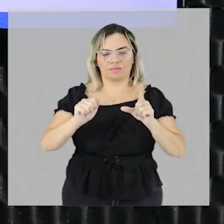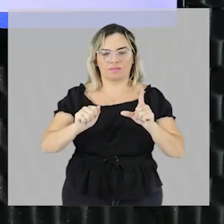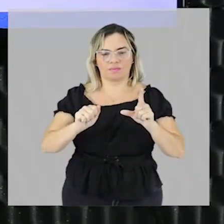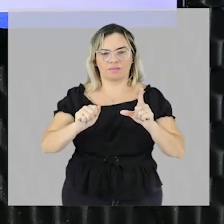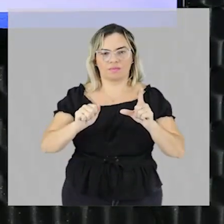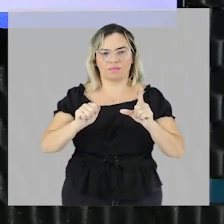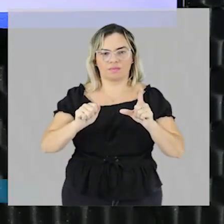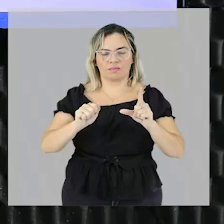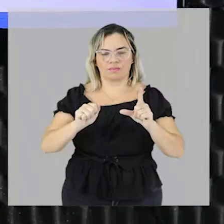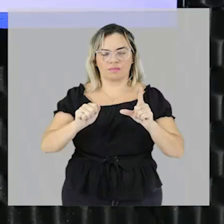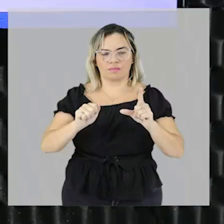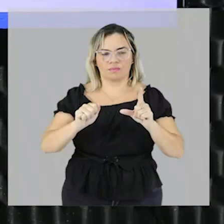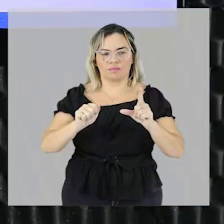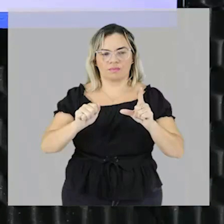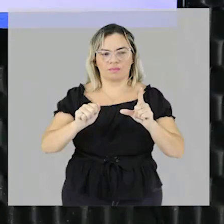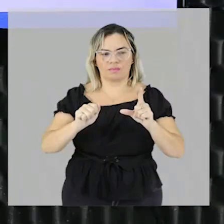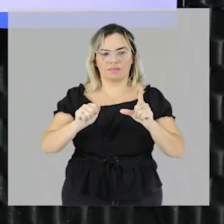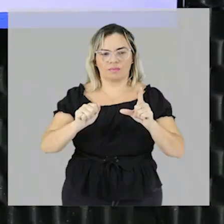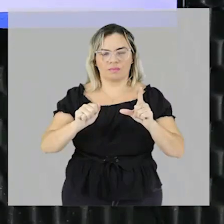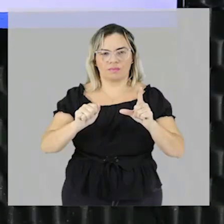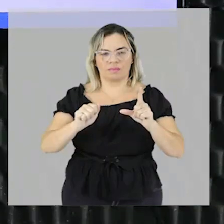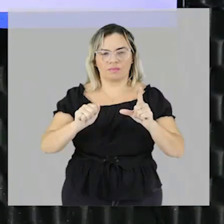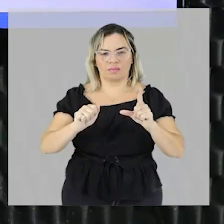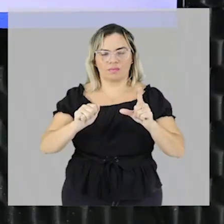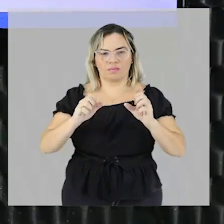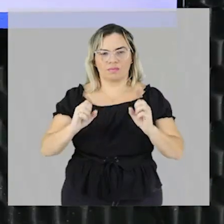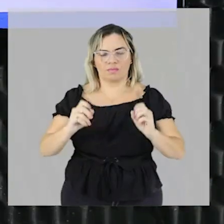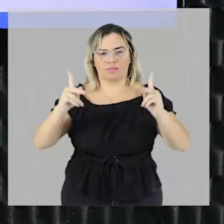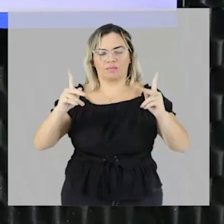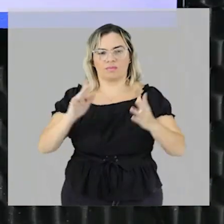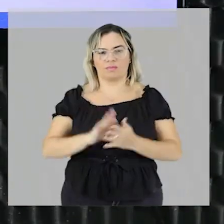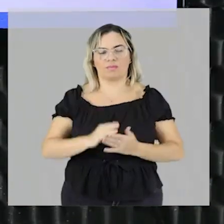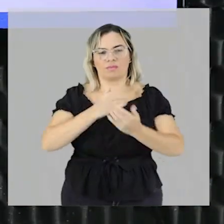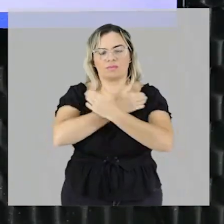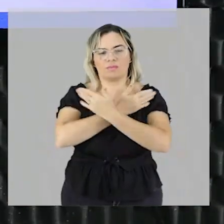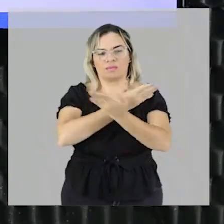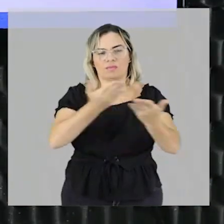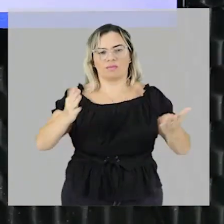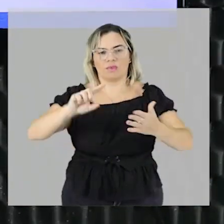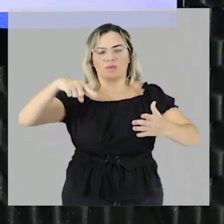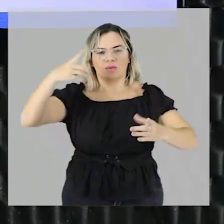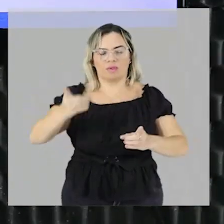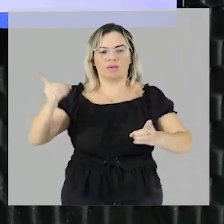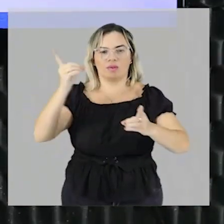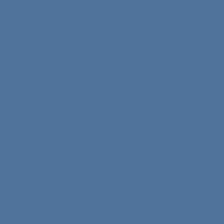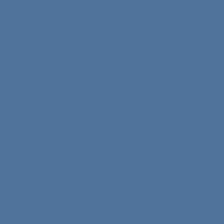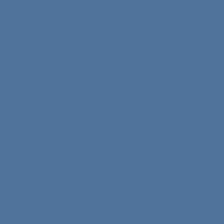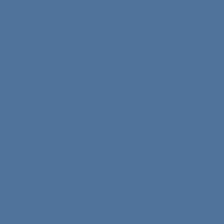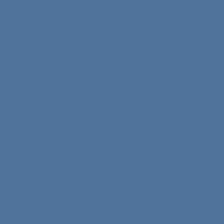administração rege na corte. Resposta letra A. Ok, galerinha? Um grande abraço e até o próximo encontro.